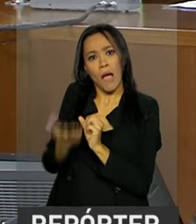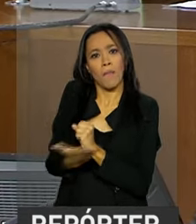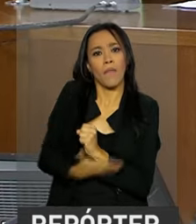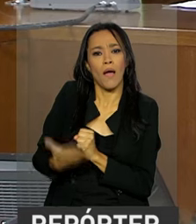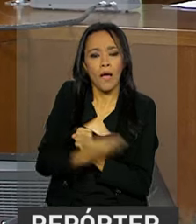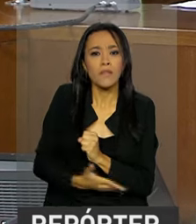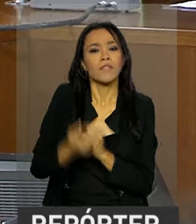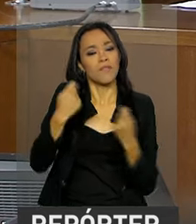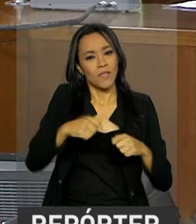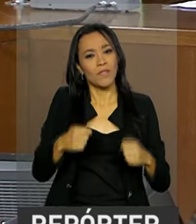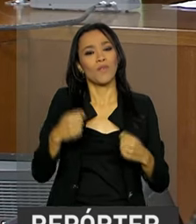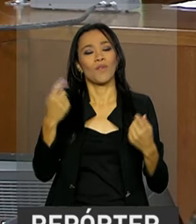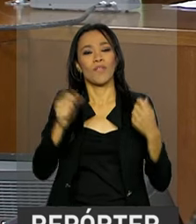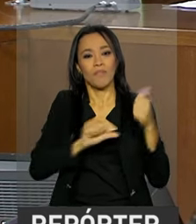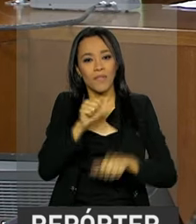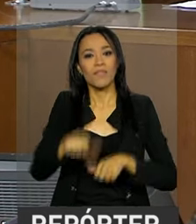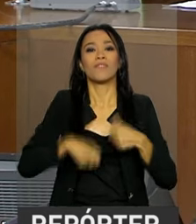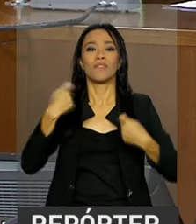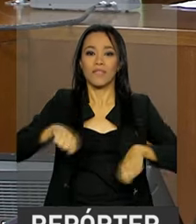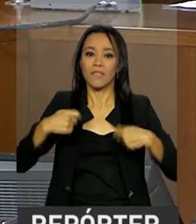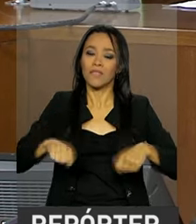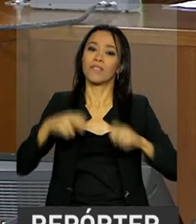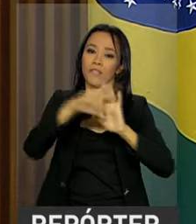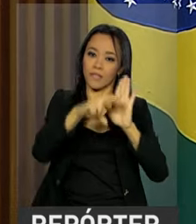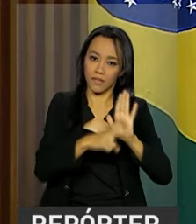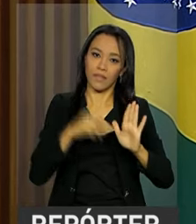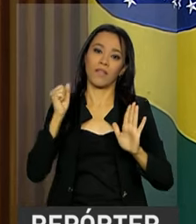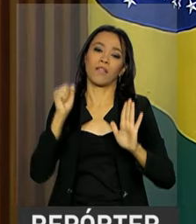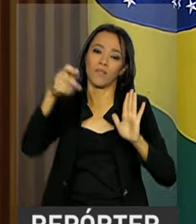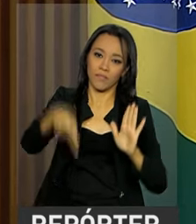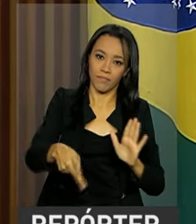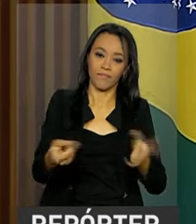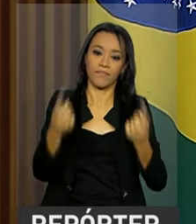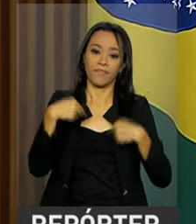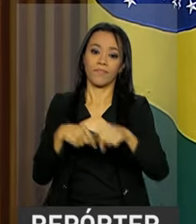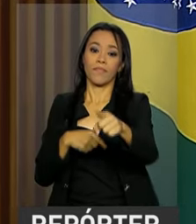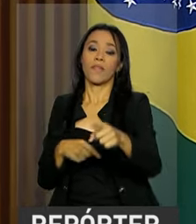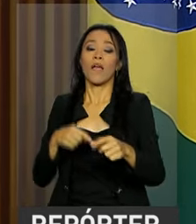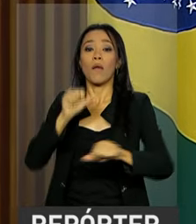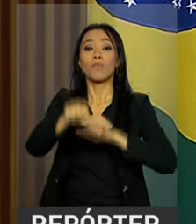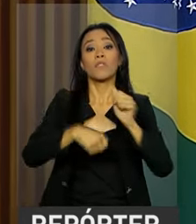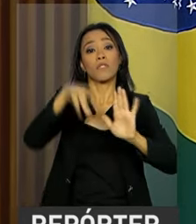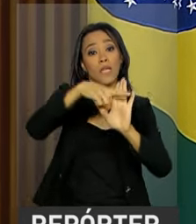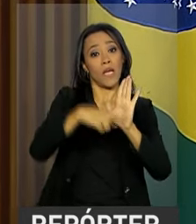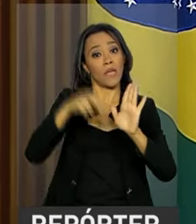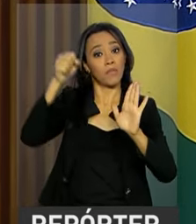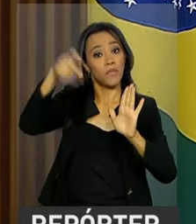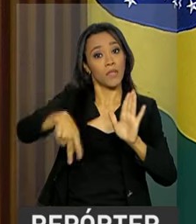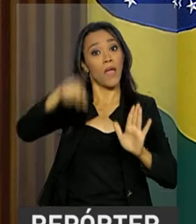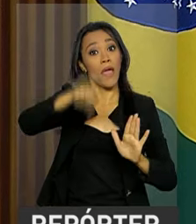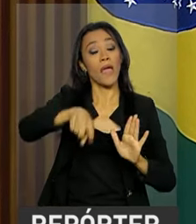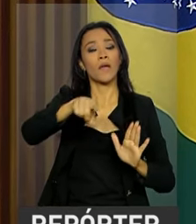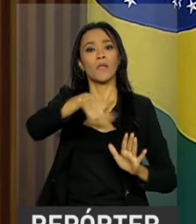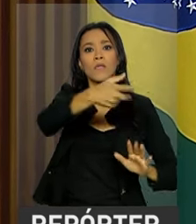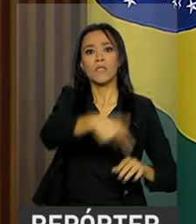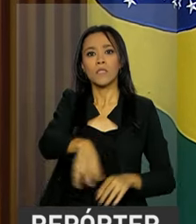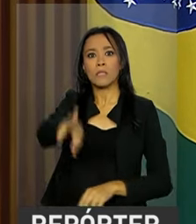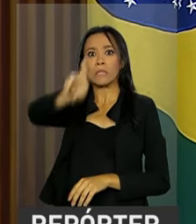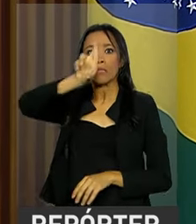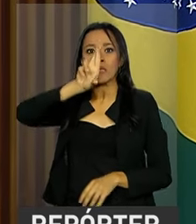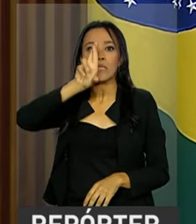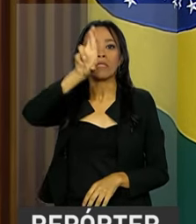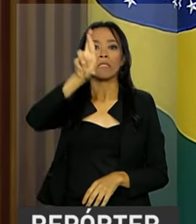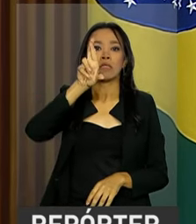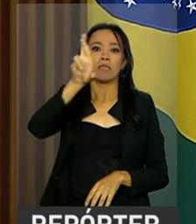de reformulação no sistema Previdenciário a reforma da Previdência passou o símbolo digamos assim da Vitória